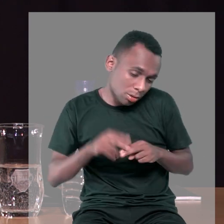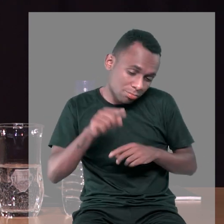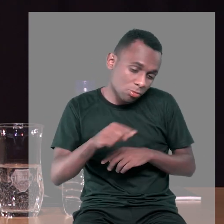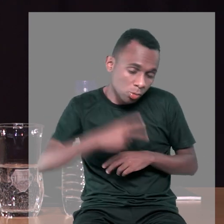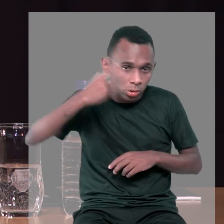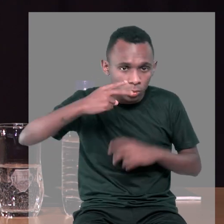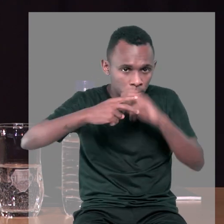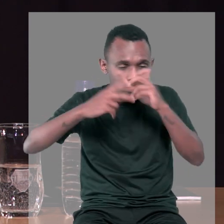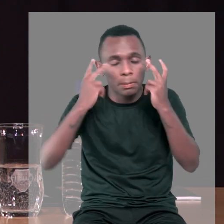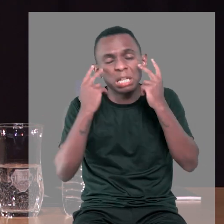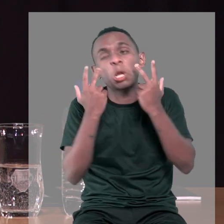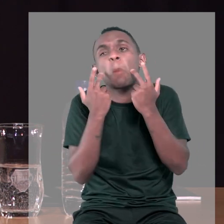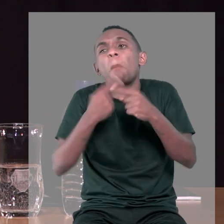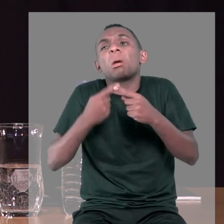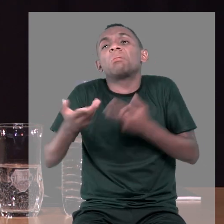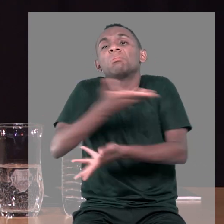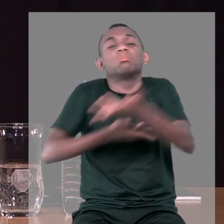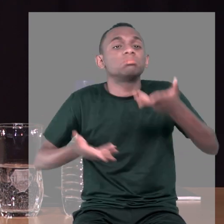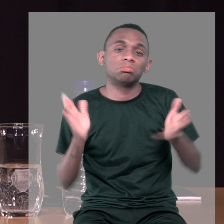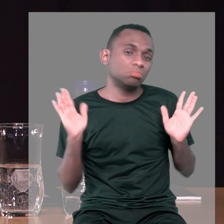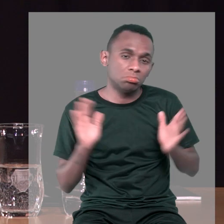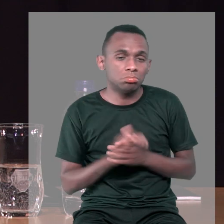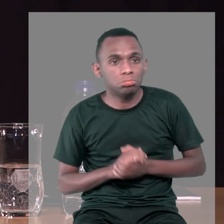argumento dela? Certamente, nós podemos